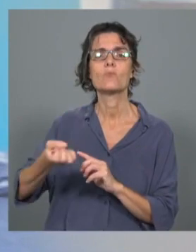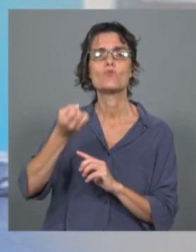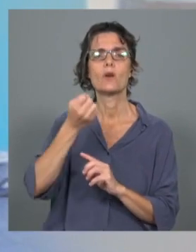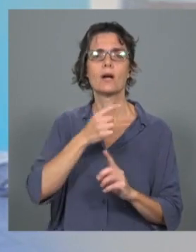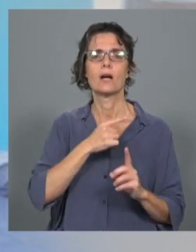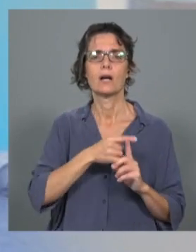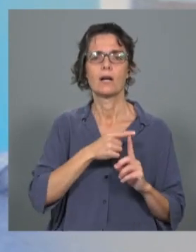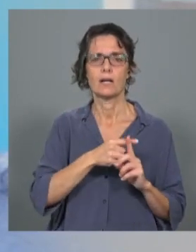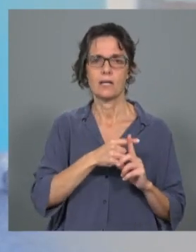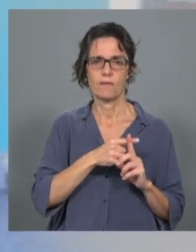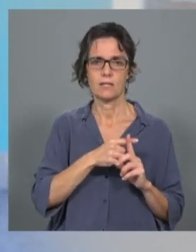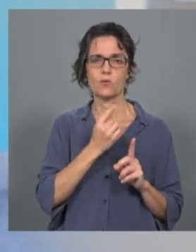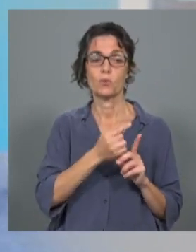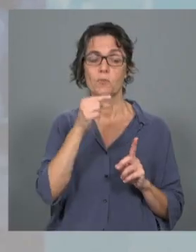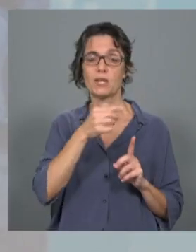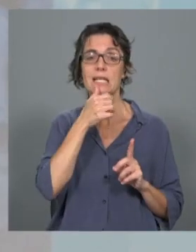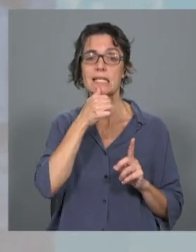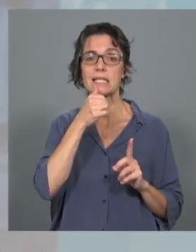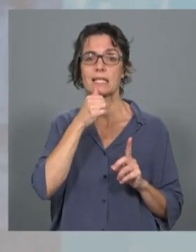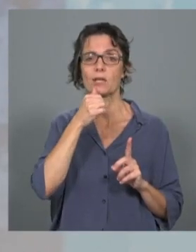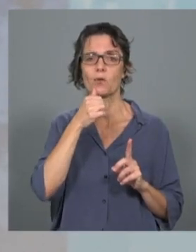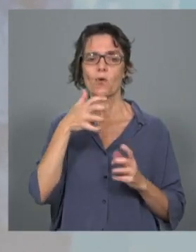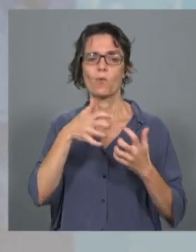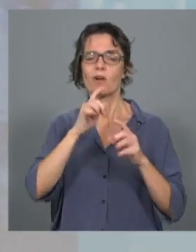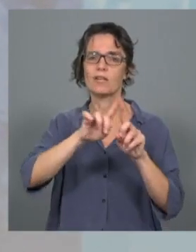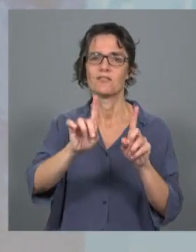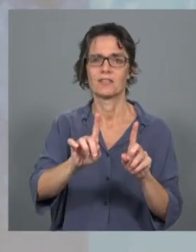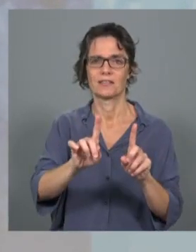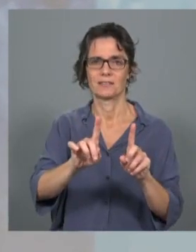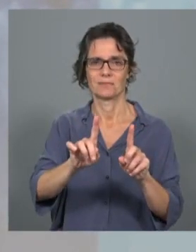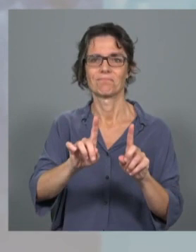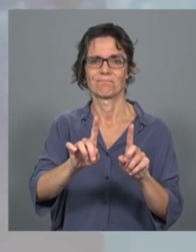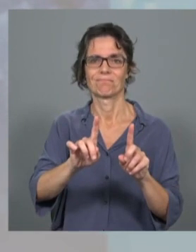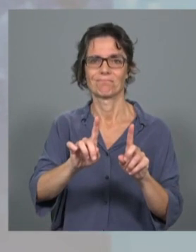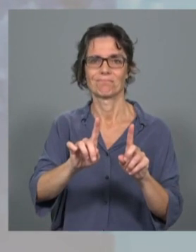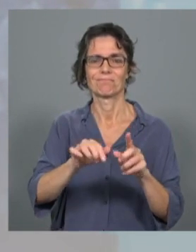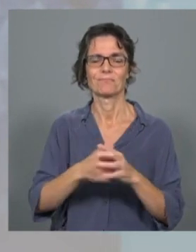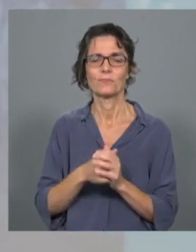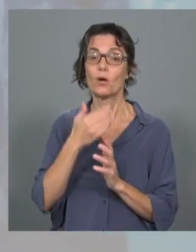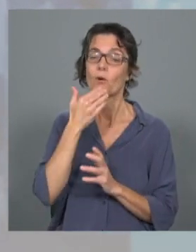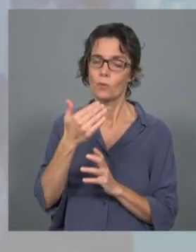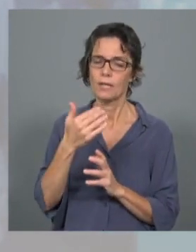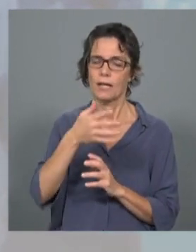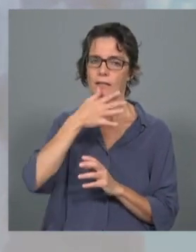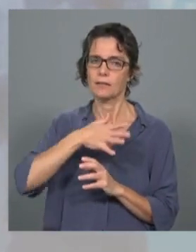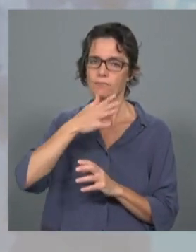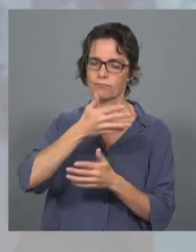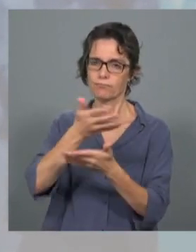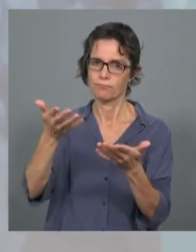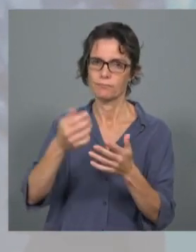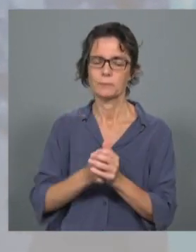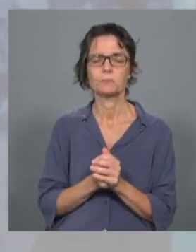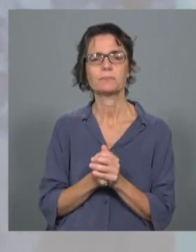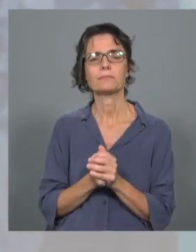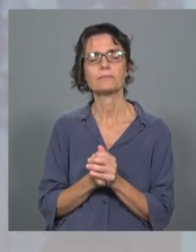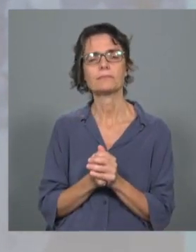cruzada diferente. E fica de facto, essa mensagem, essa interpelação, Frei Hermínio Araújo, que lhe agradeço aqui nos ter